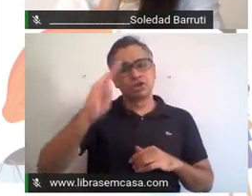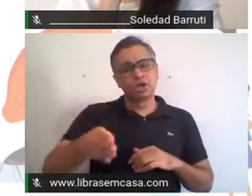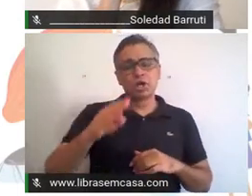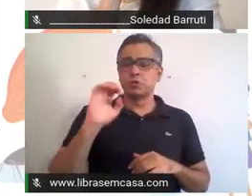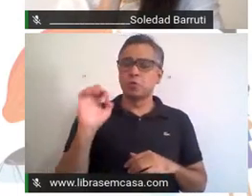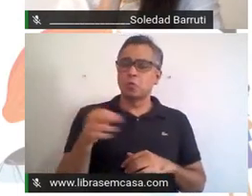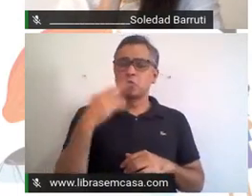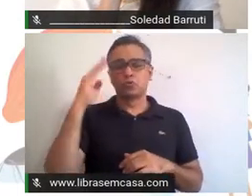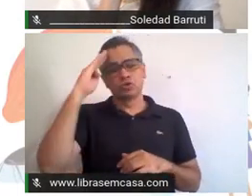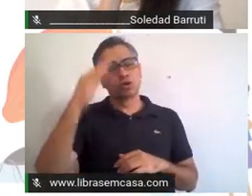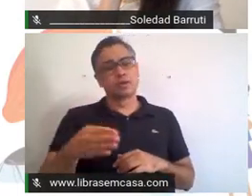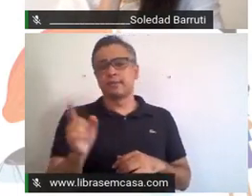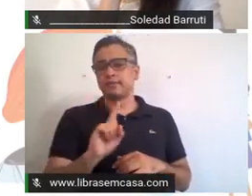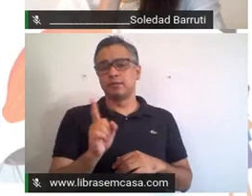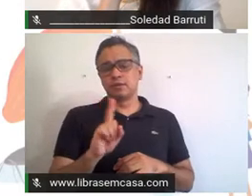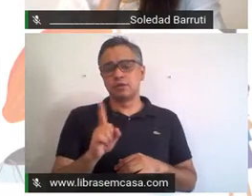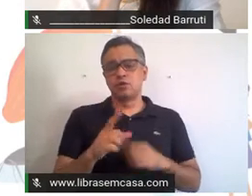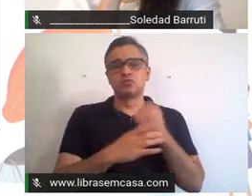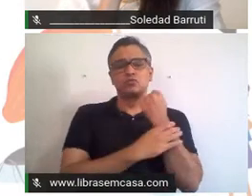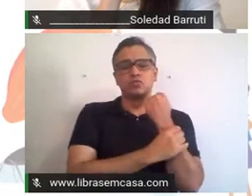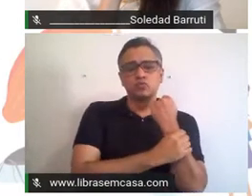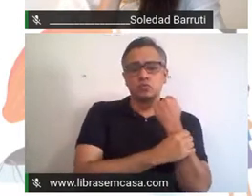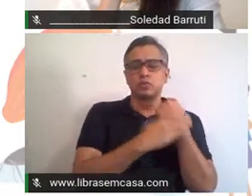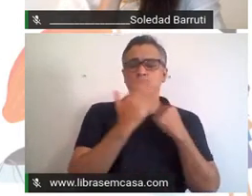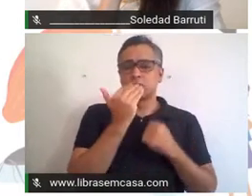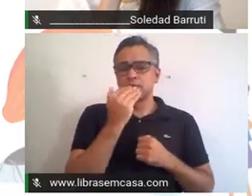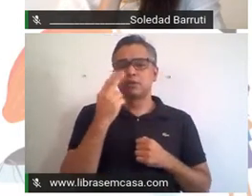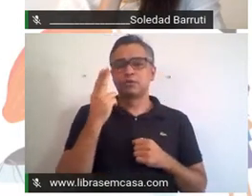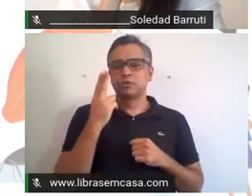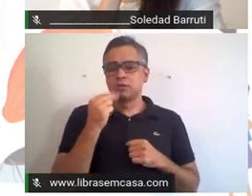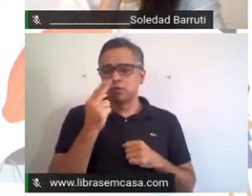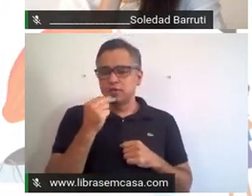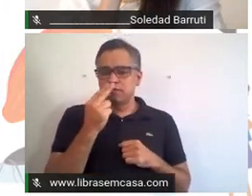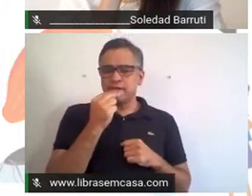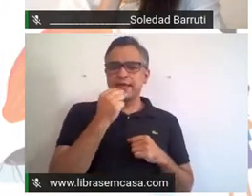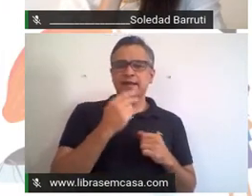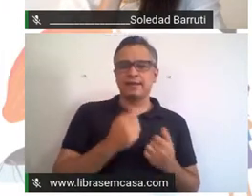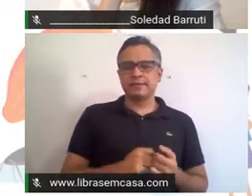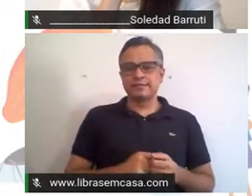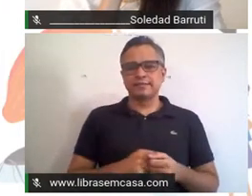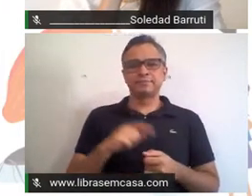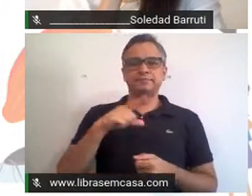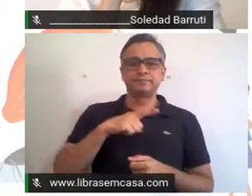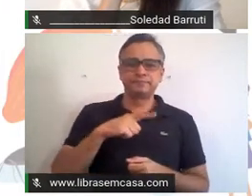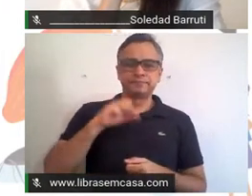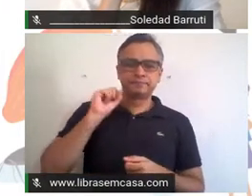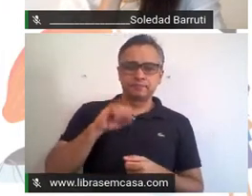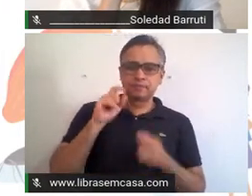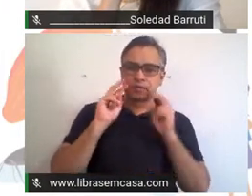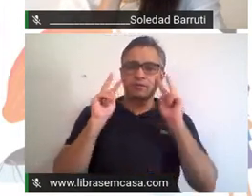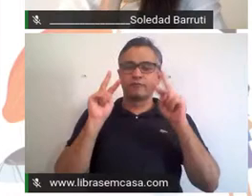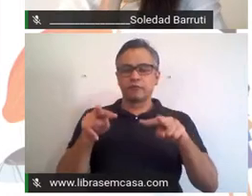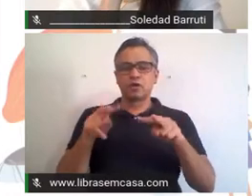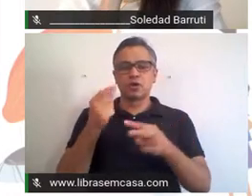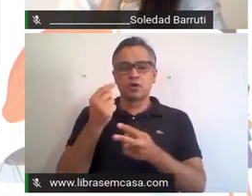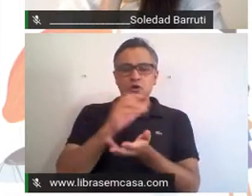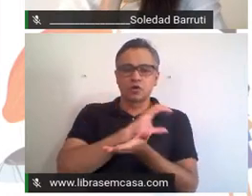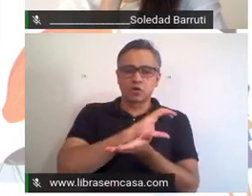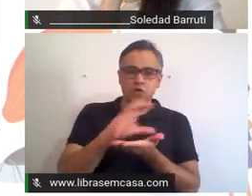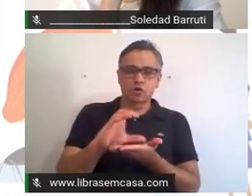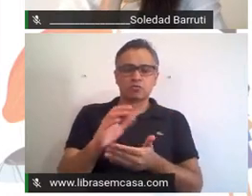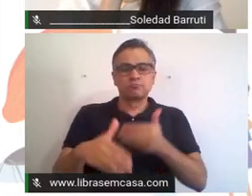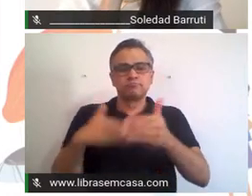indiretamente na segurança alimentar e nutricional. Se você olhar a evolução do orçamento público para